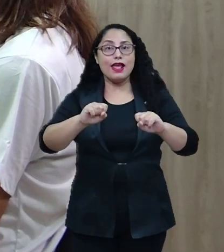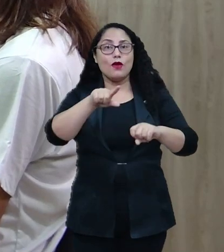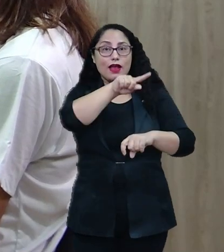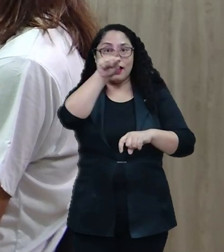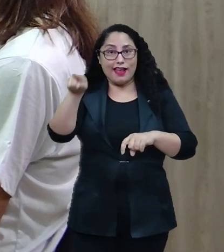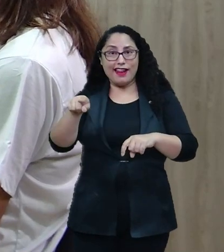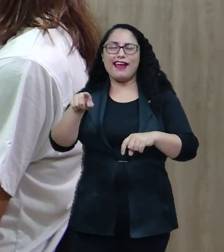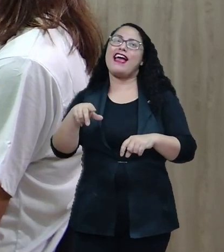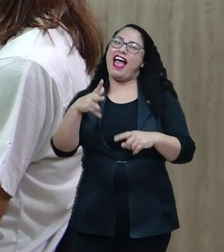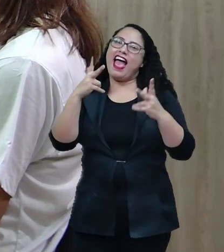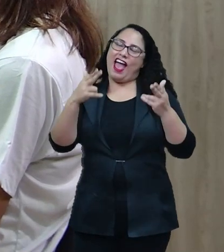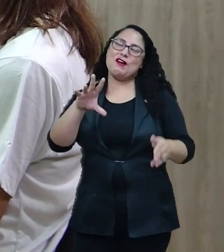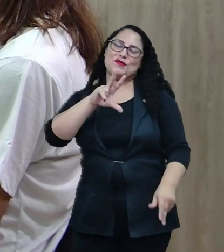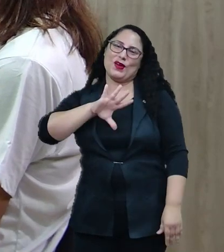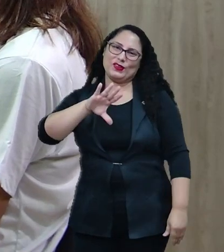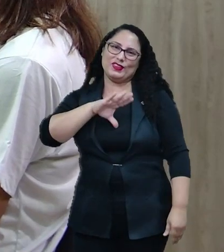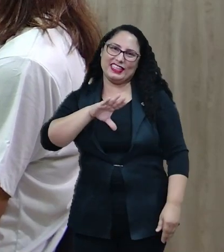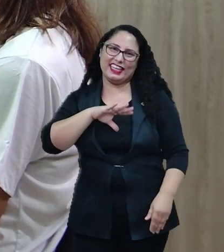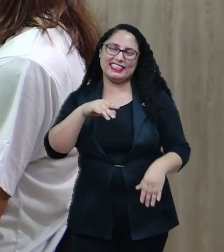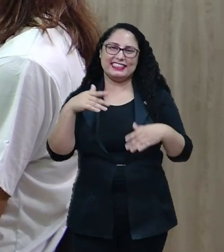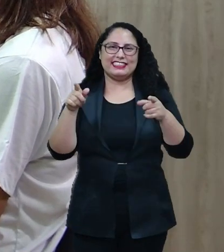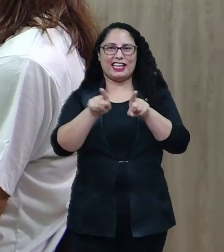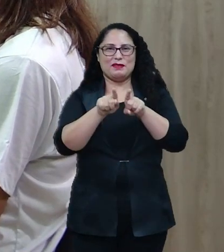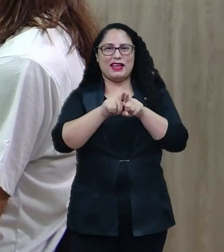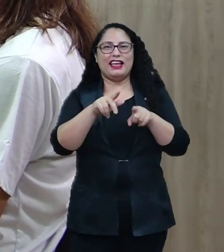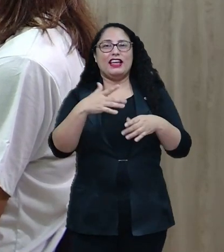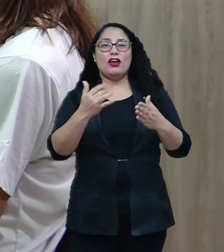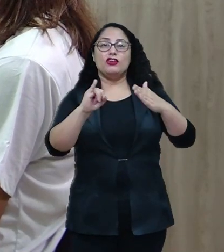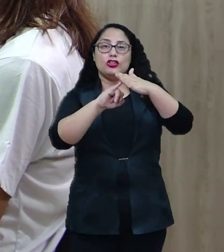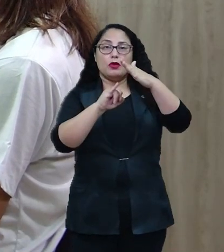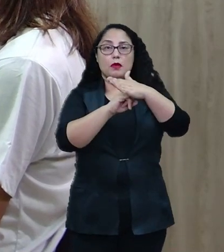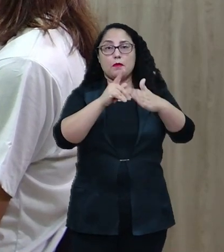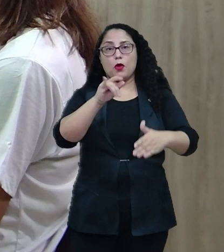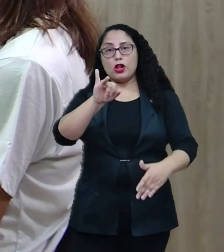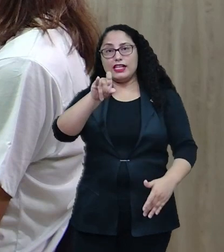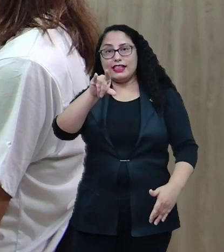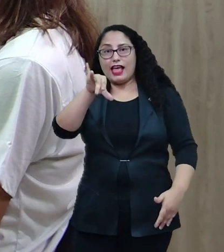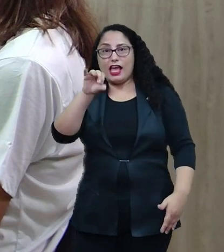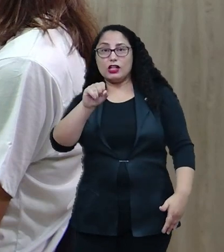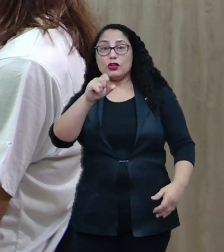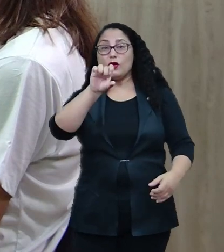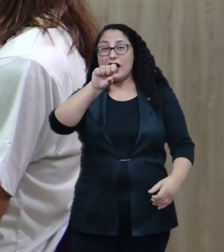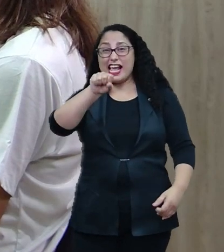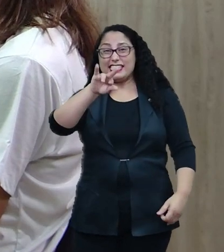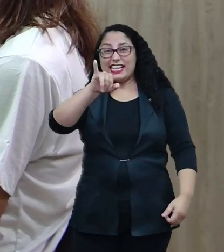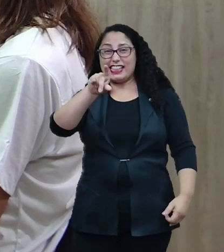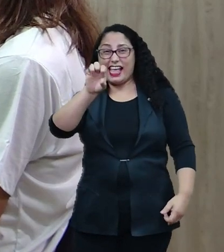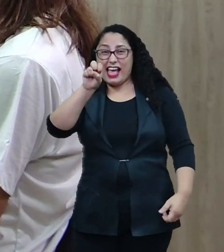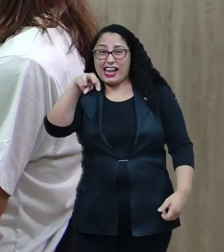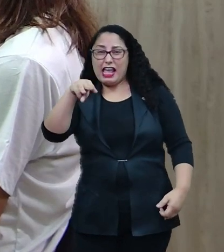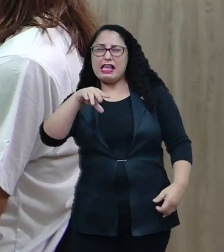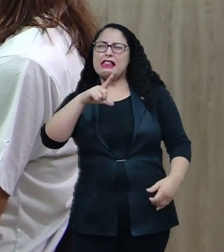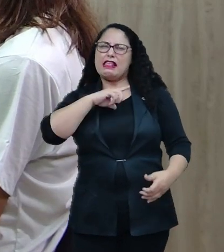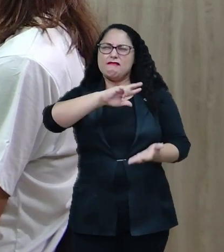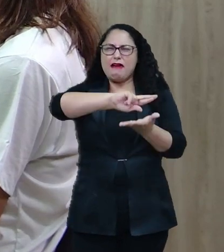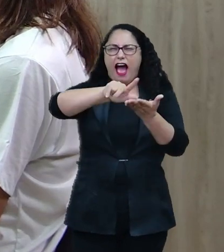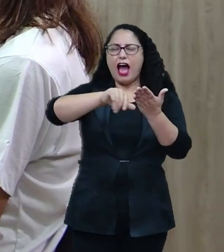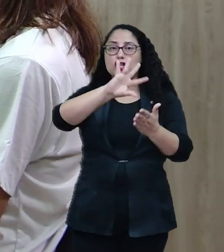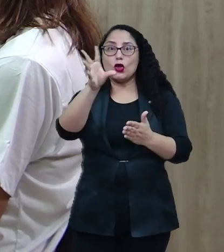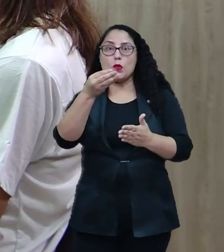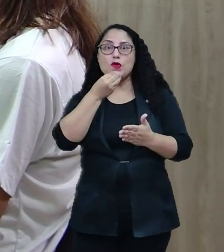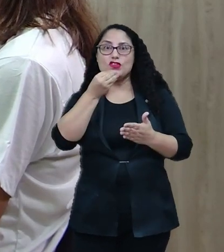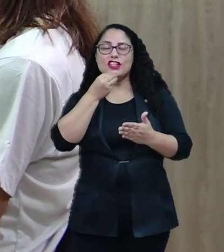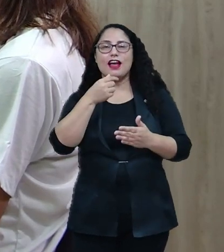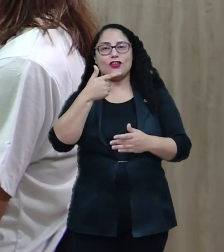lá em Portugal é português, né? E assim, a gente ficou no Instituto Politécnico de Santarém. Lá no Instituto a gente teve várias oportunidades também